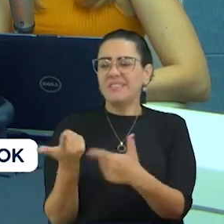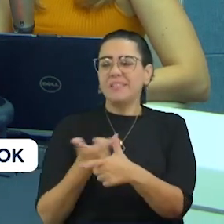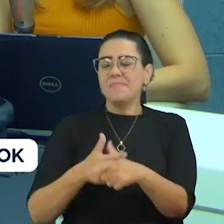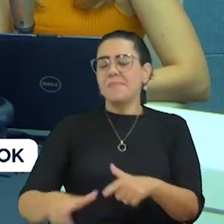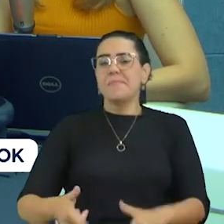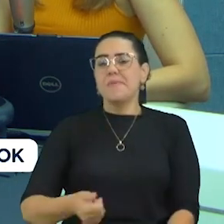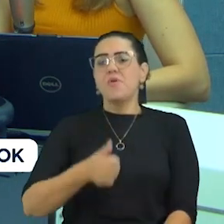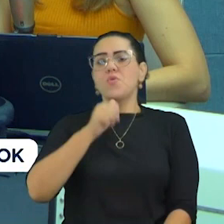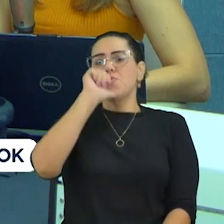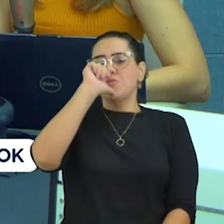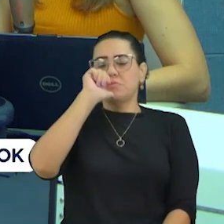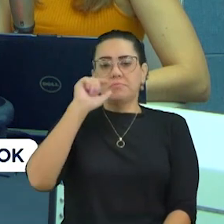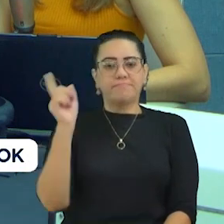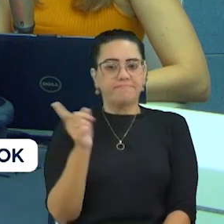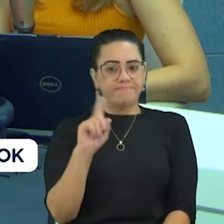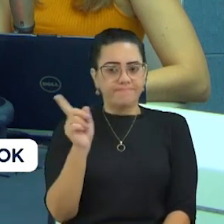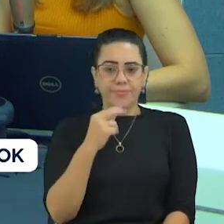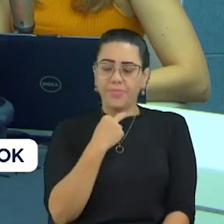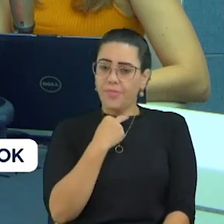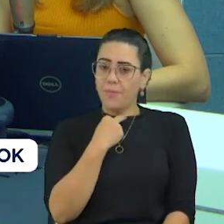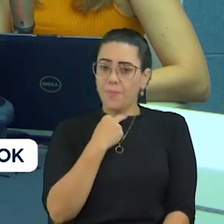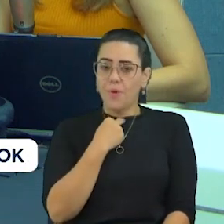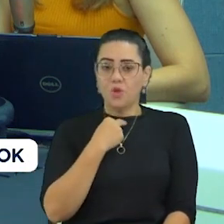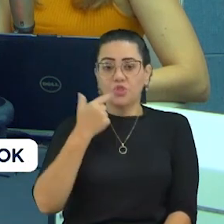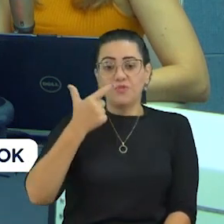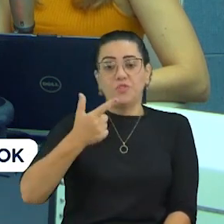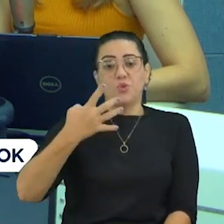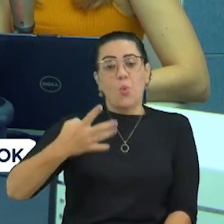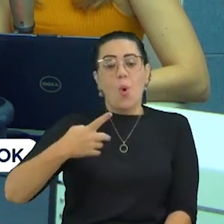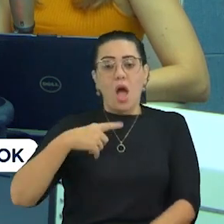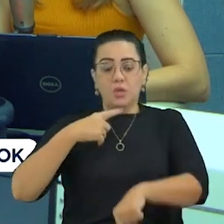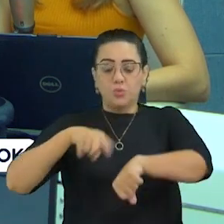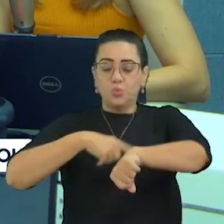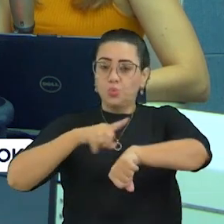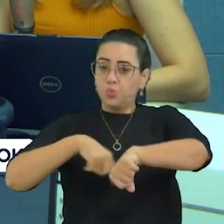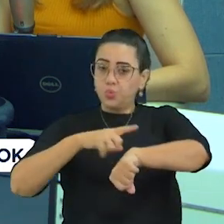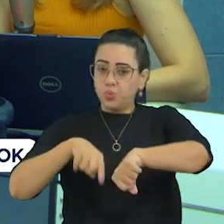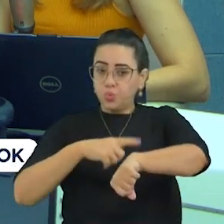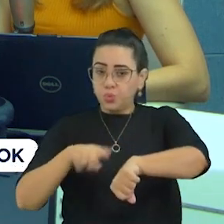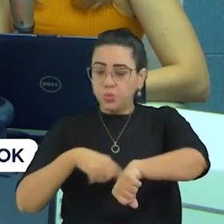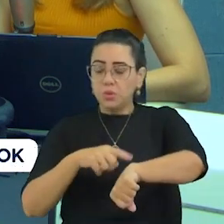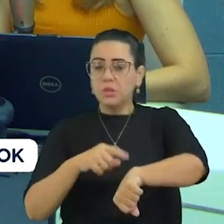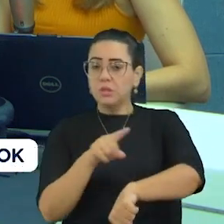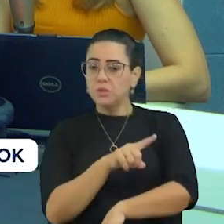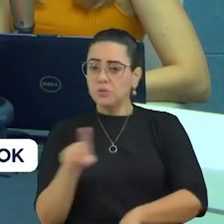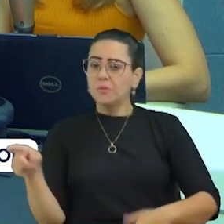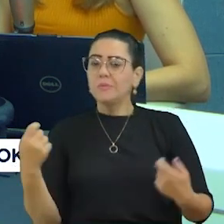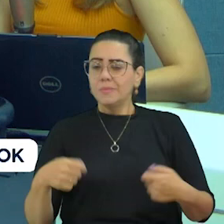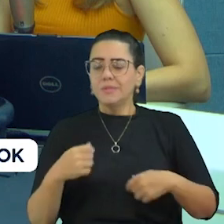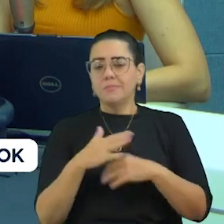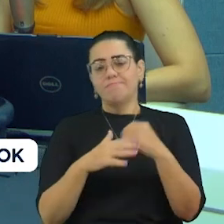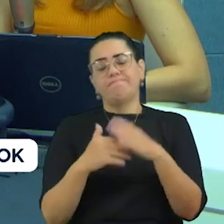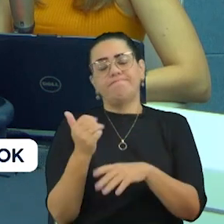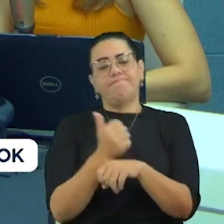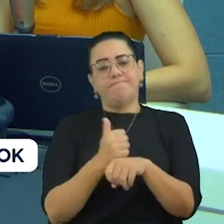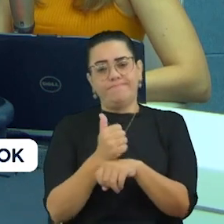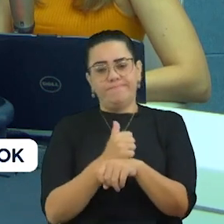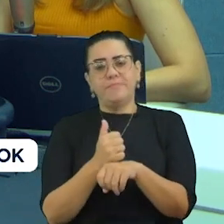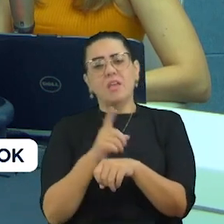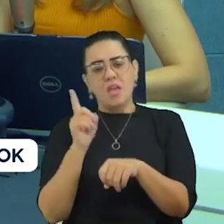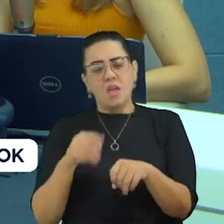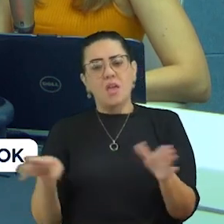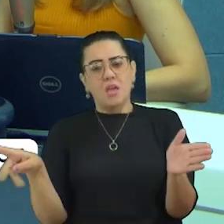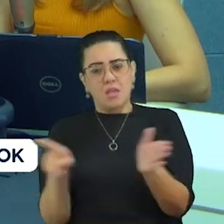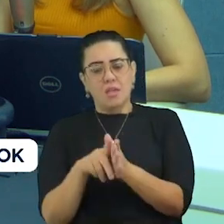nesse entendimento, né, sobre como fazer, inclusive como fazer o descarte. Ou seja, é um profissional